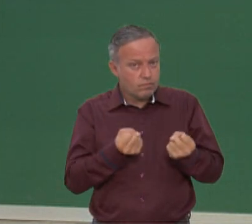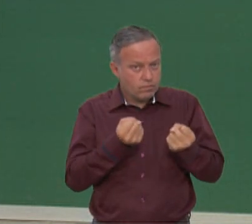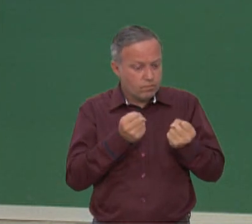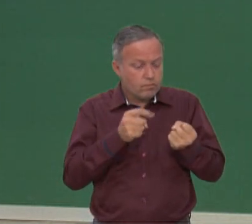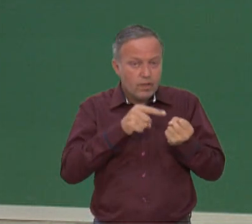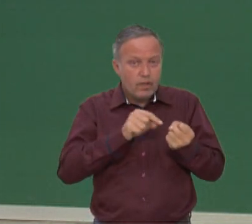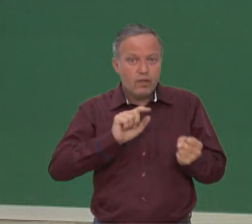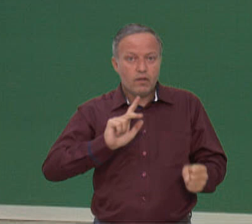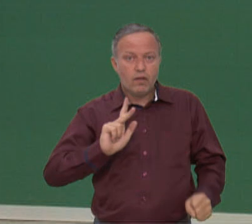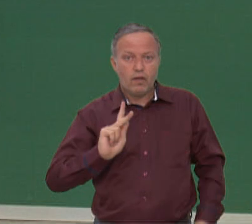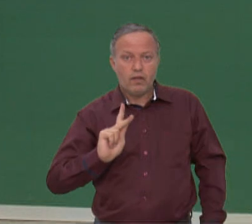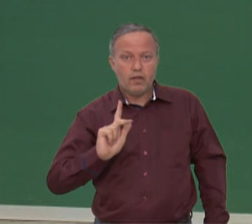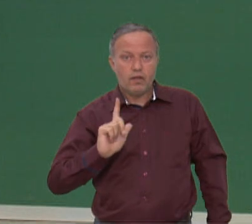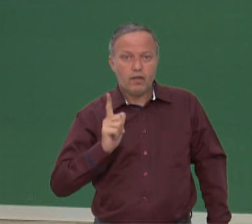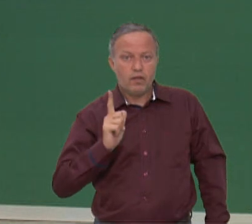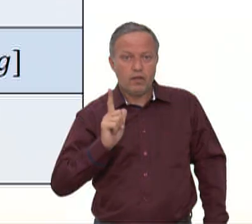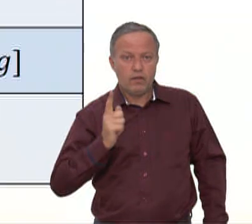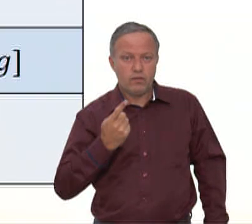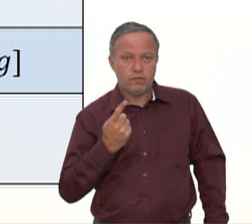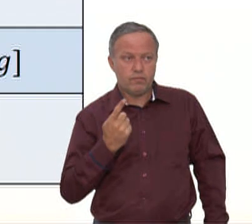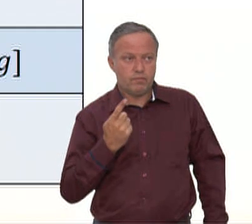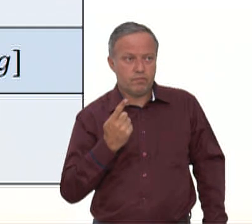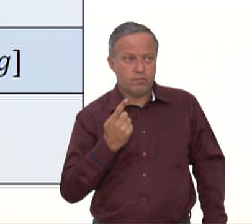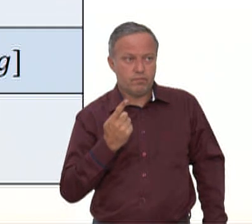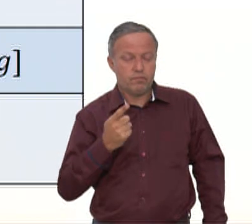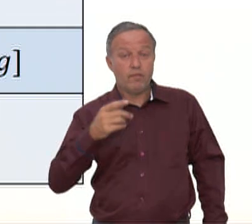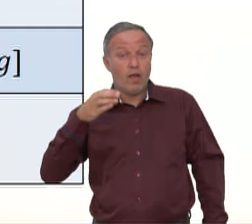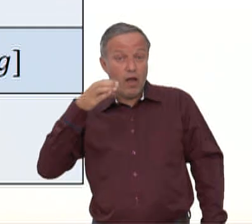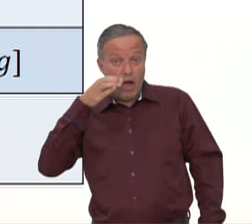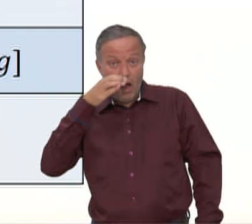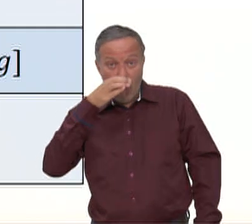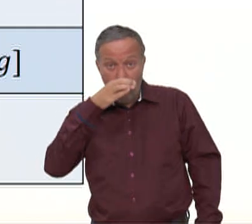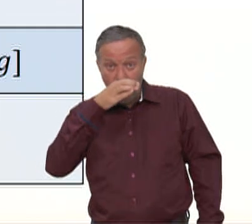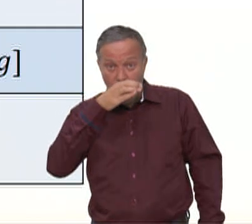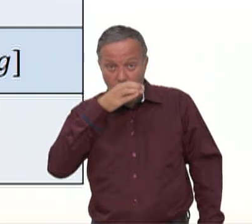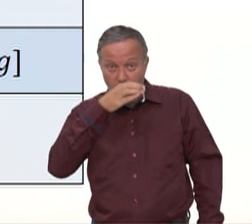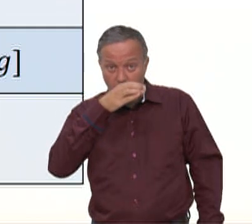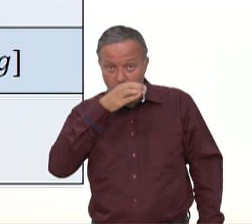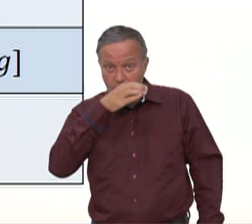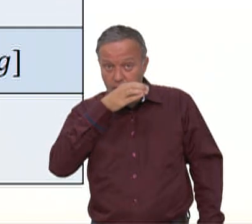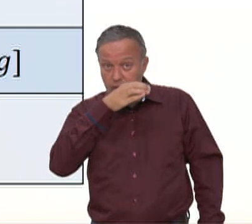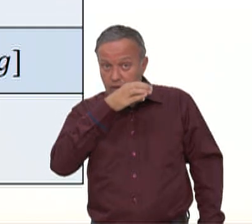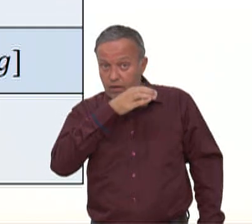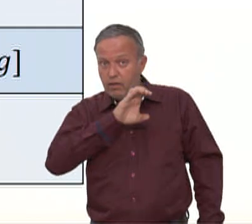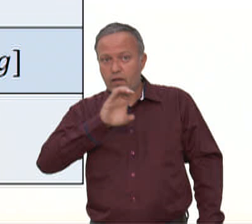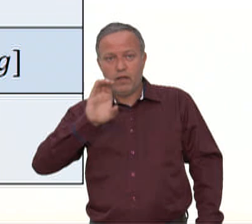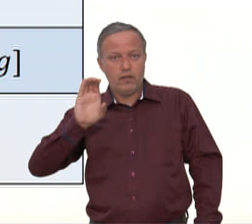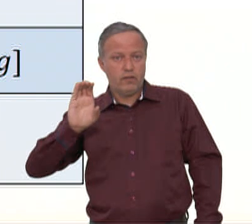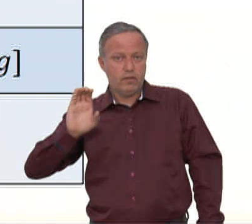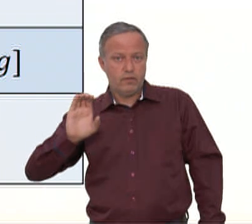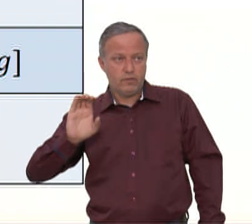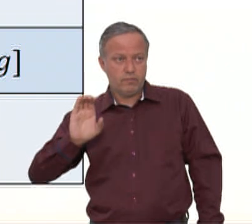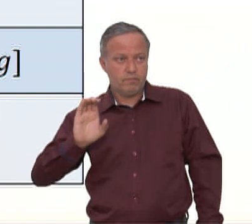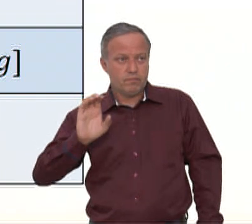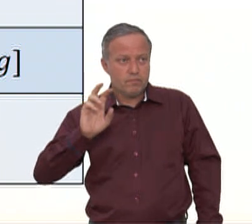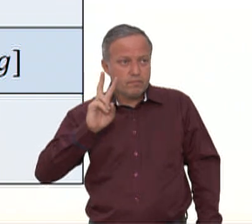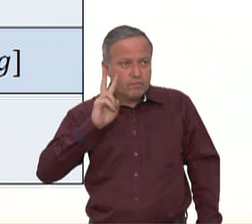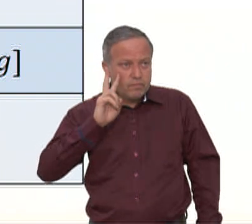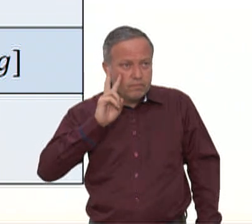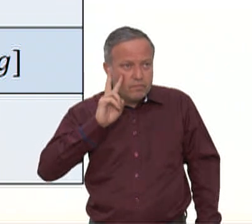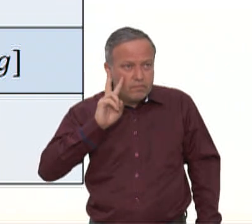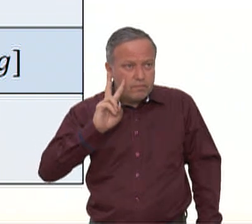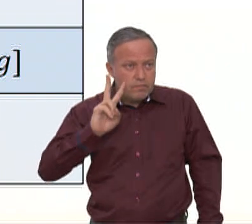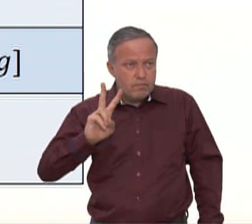quilograma e temperatura, o padrão em Kelvin, certo? Então temos essa correspondência. Mas aí vem a